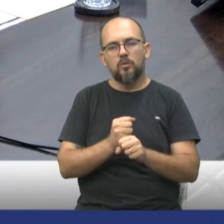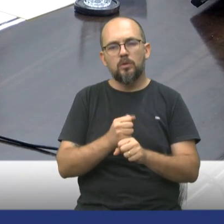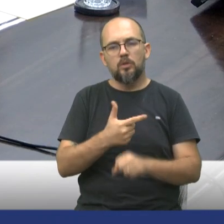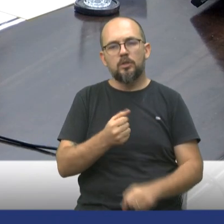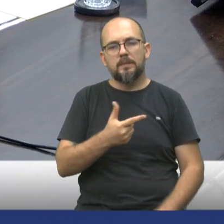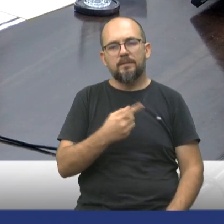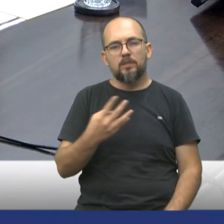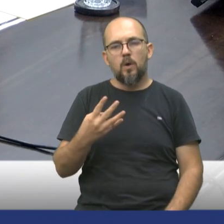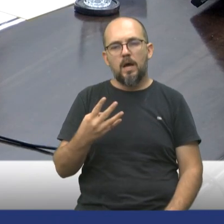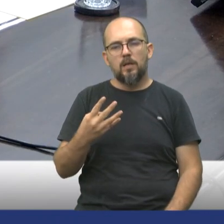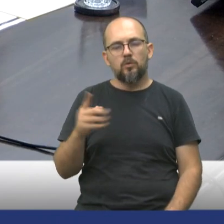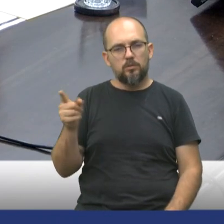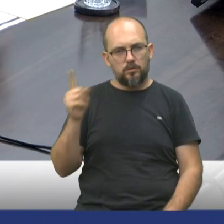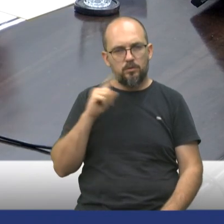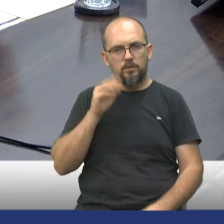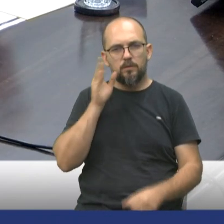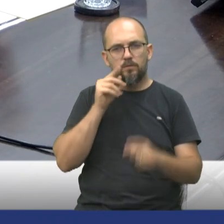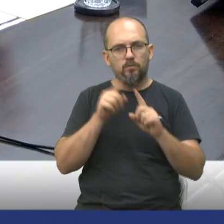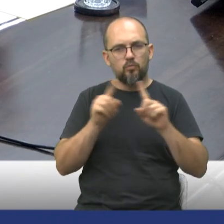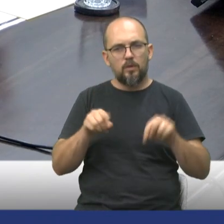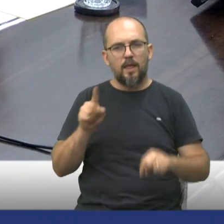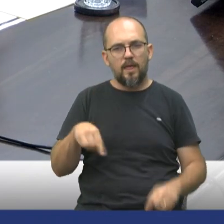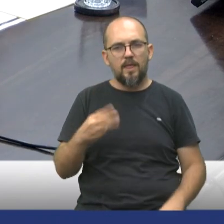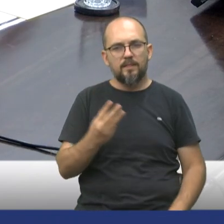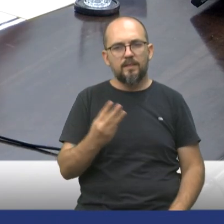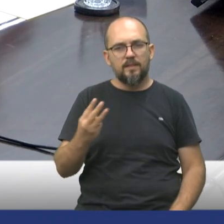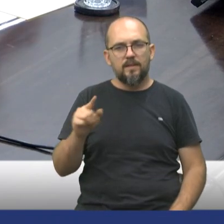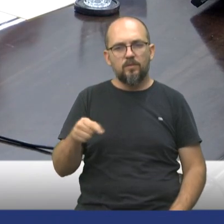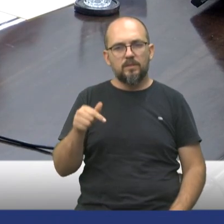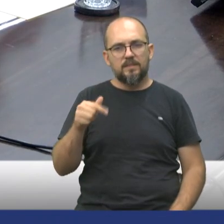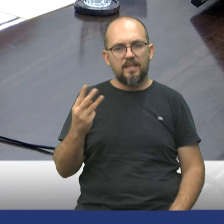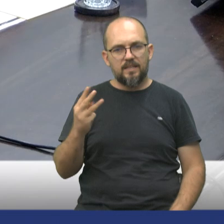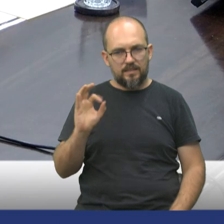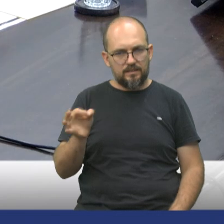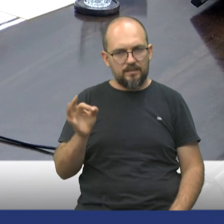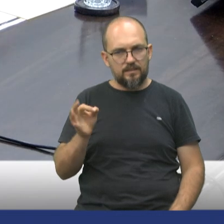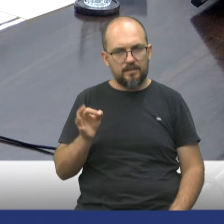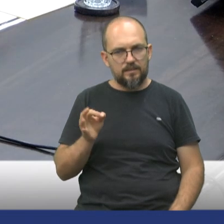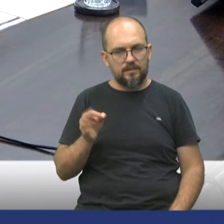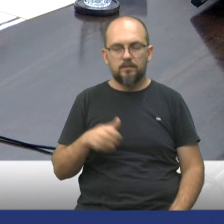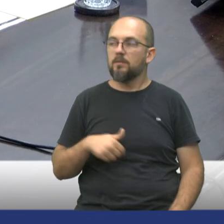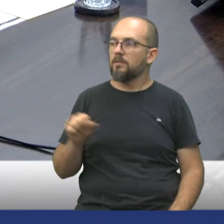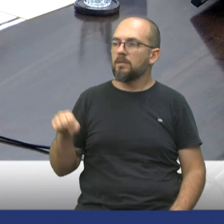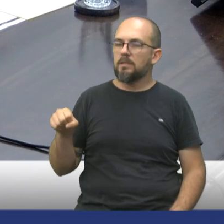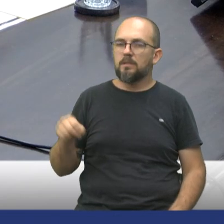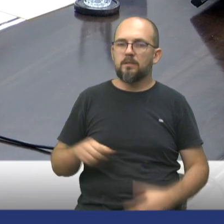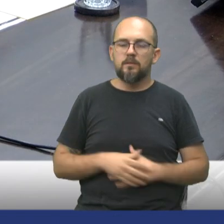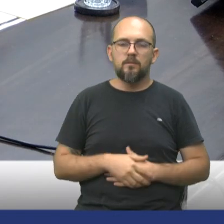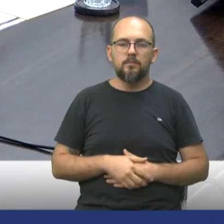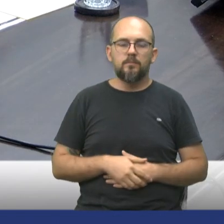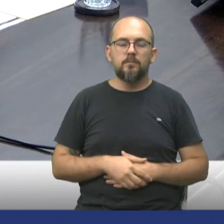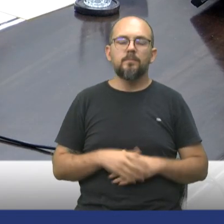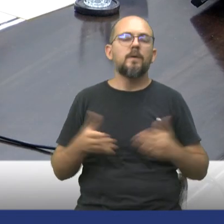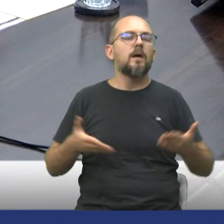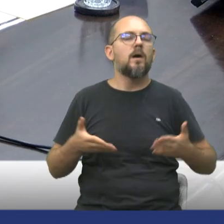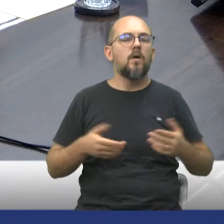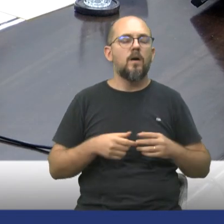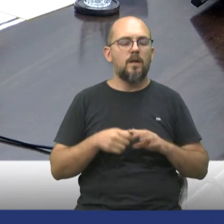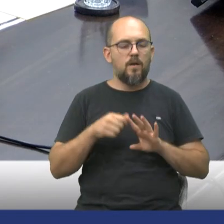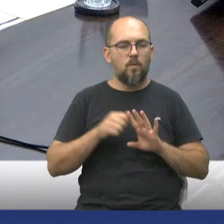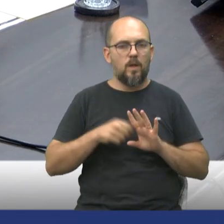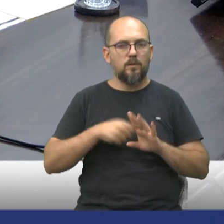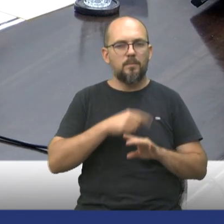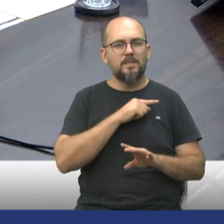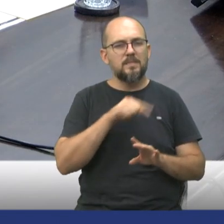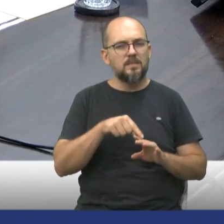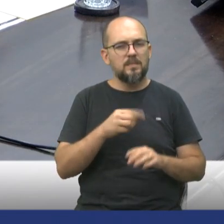vocês fecharam para os funcionários com 33,73, né? Isso. E agora, nesses 4 meses aqui, está